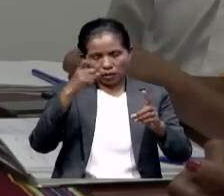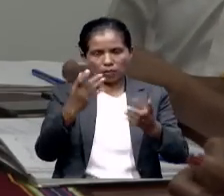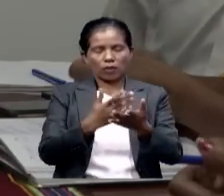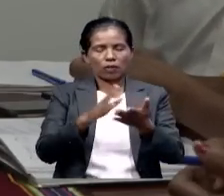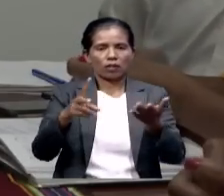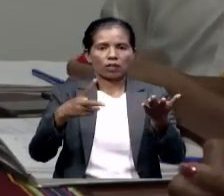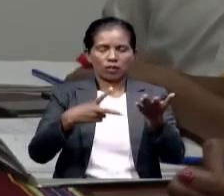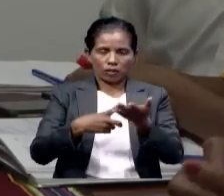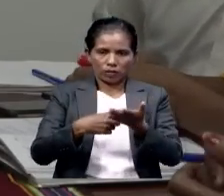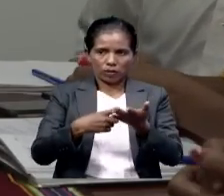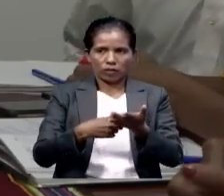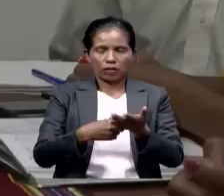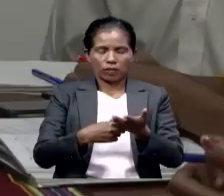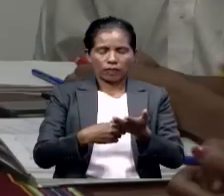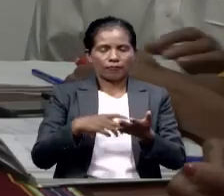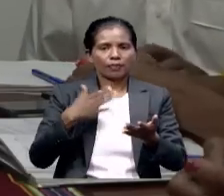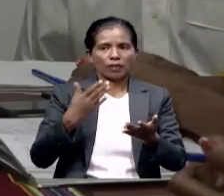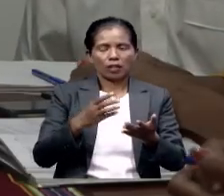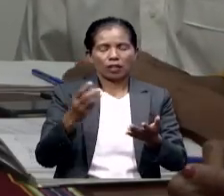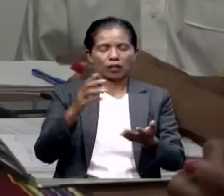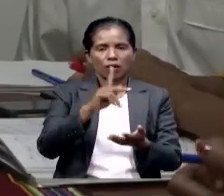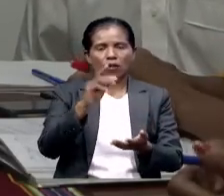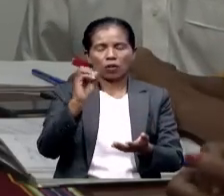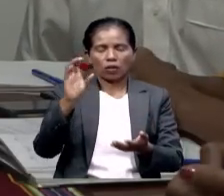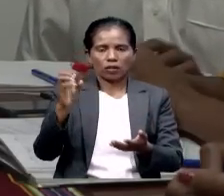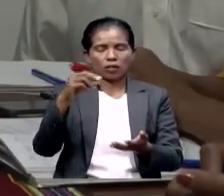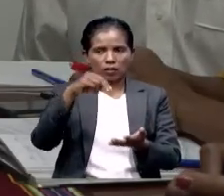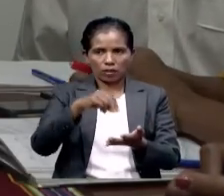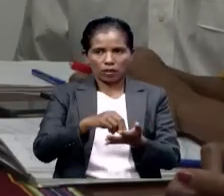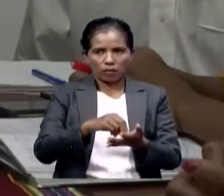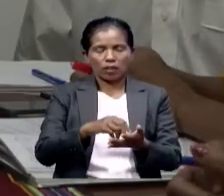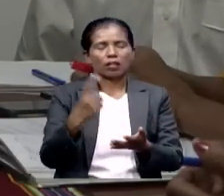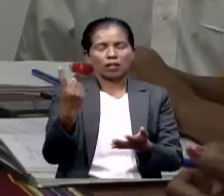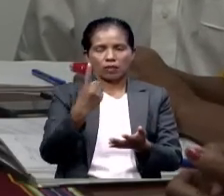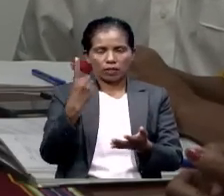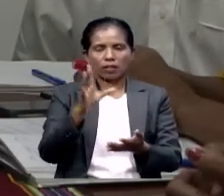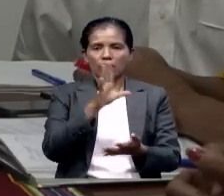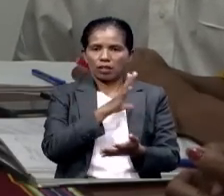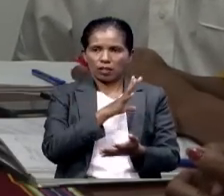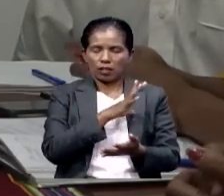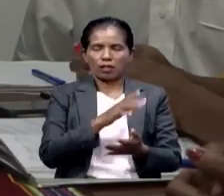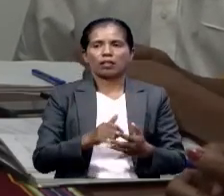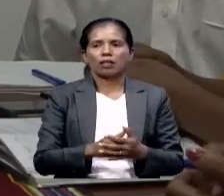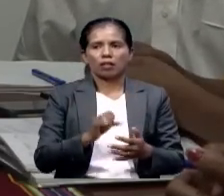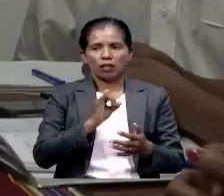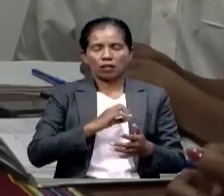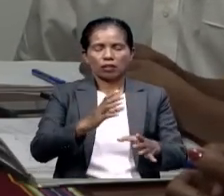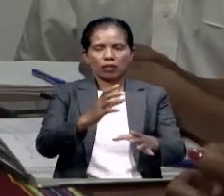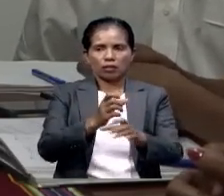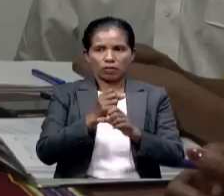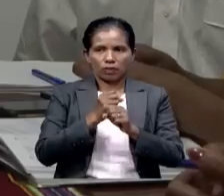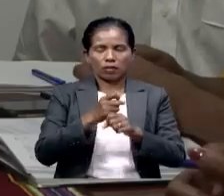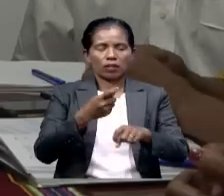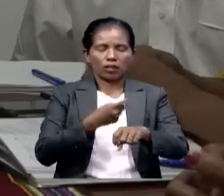ngona senhor Cohen hausi tava reserva mai be standby si hausi foti ia